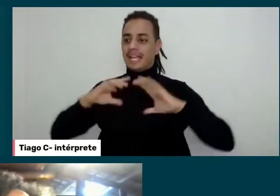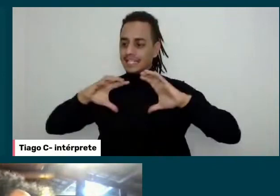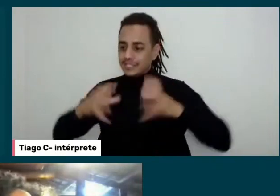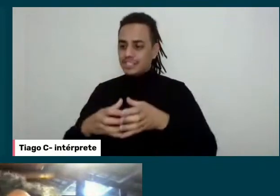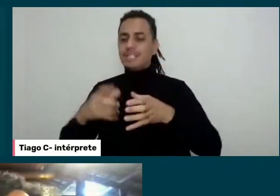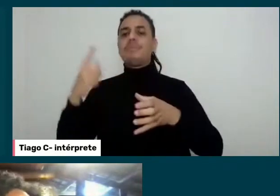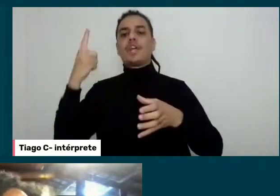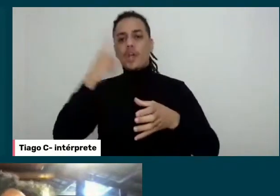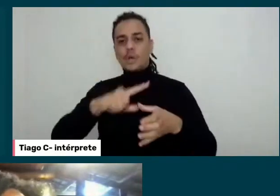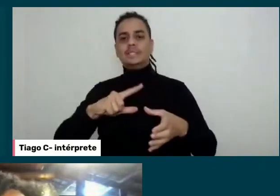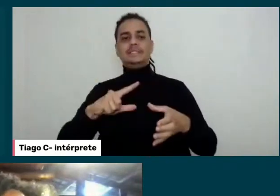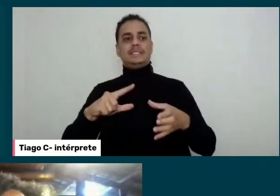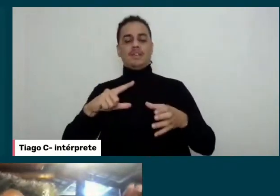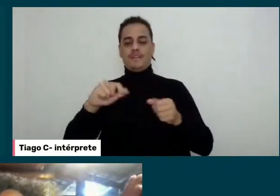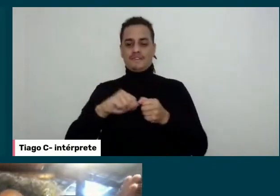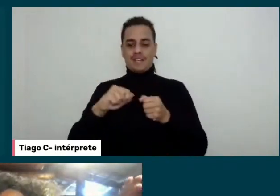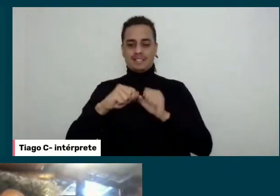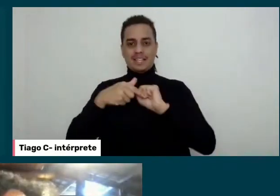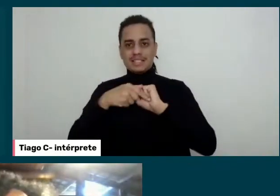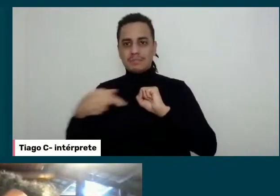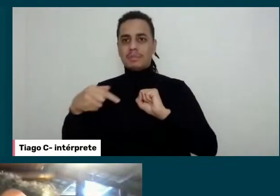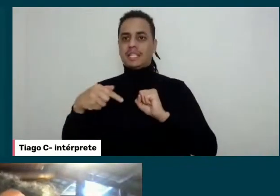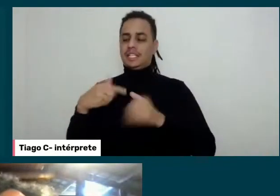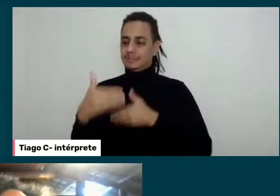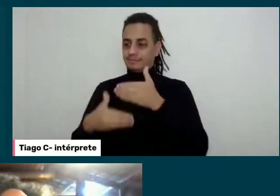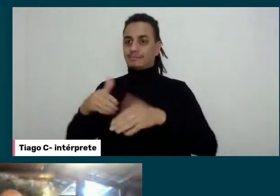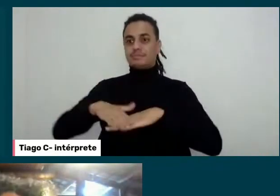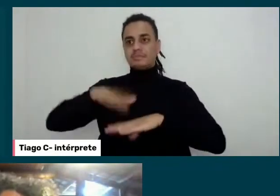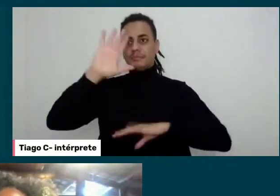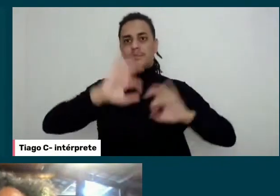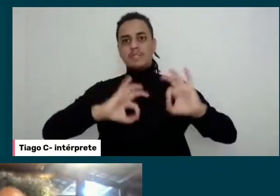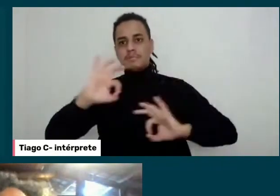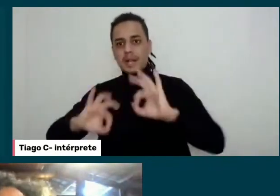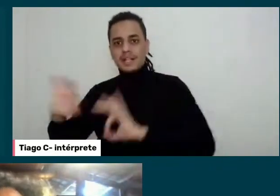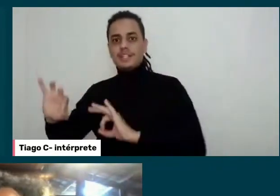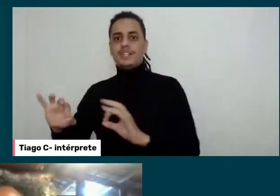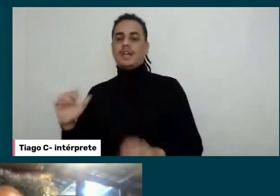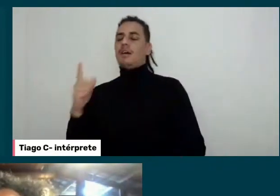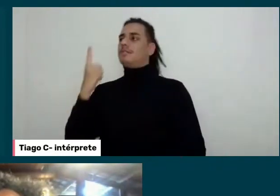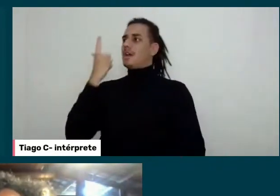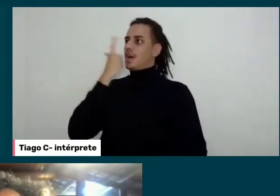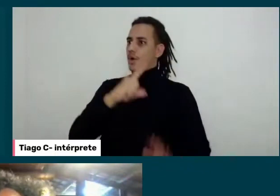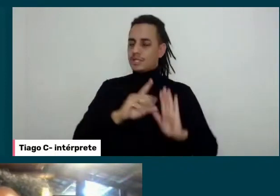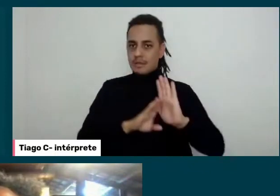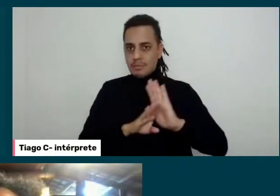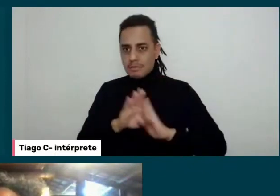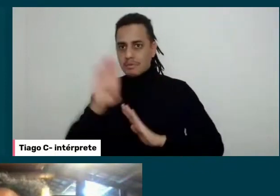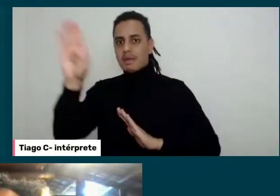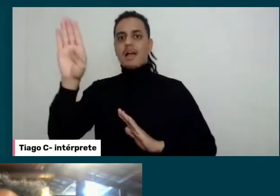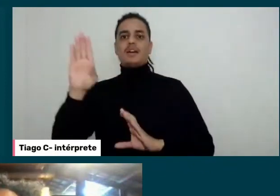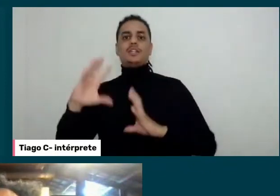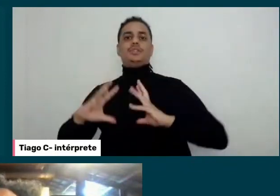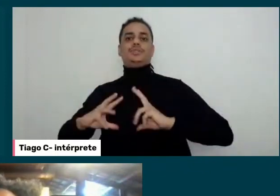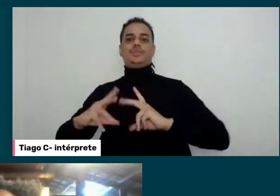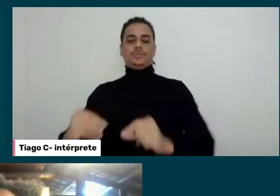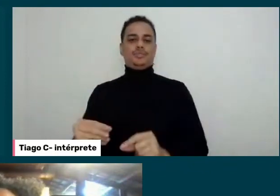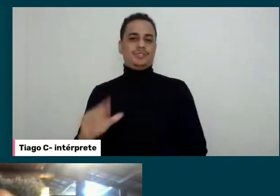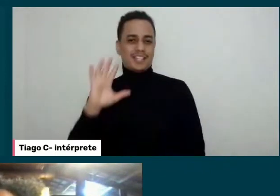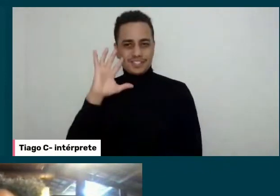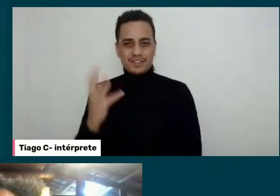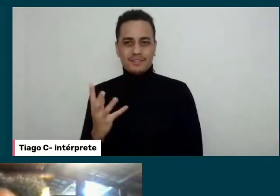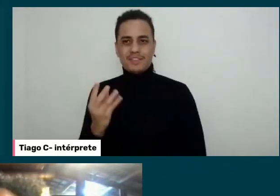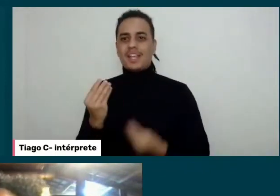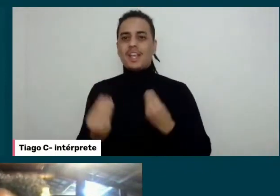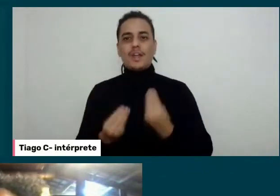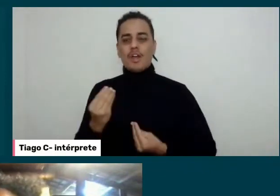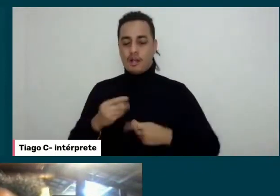seguir, ter sprints mais planejadas e incluir gradativamente as dívidas técnicas que precisavam resolver. Como os